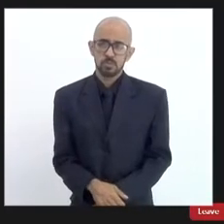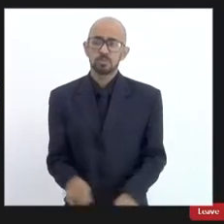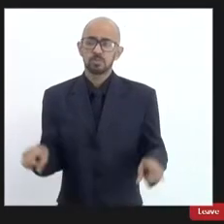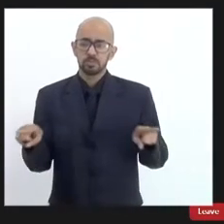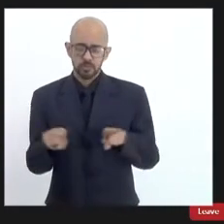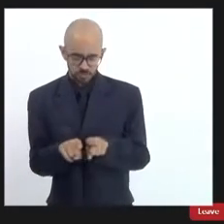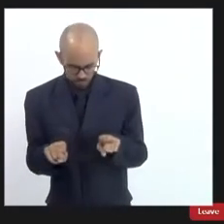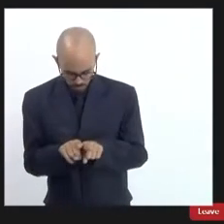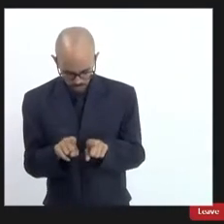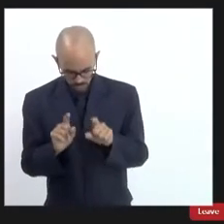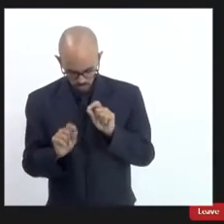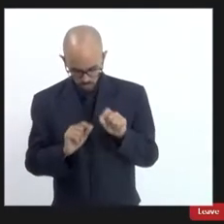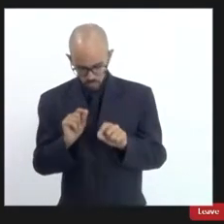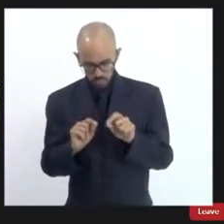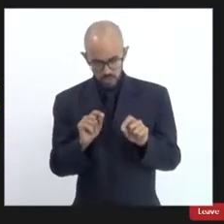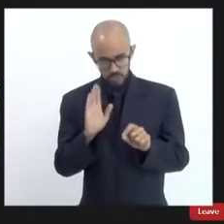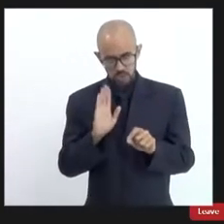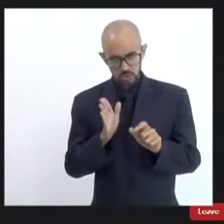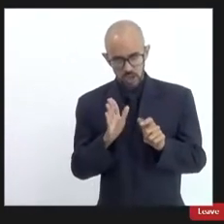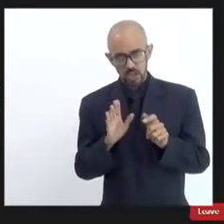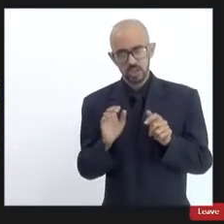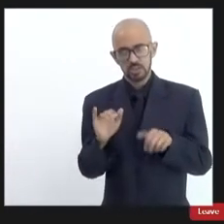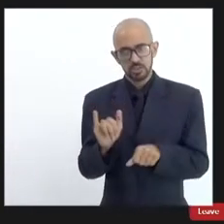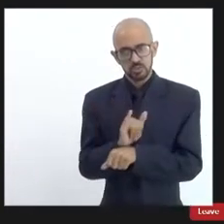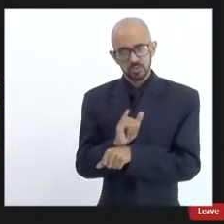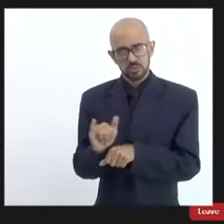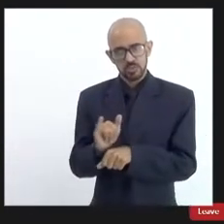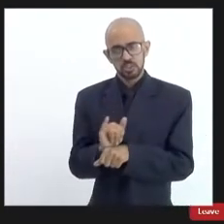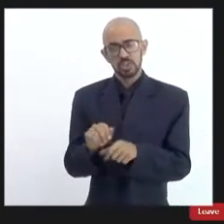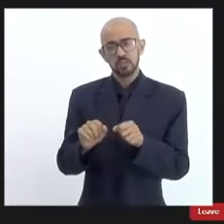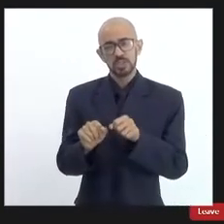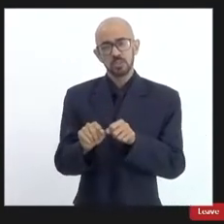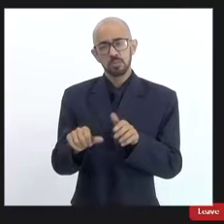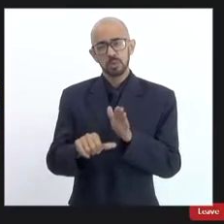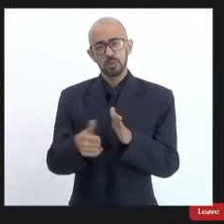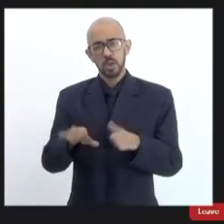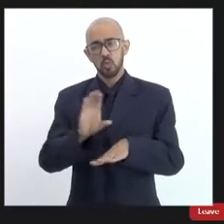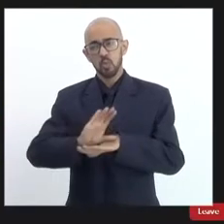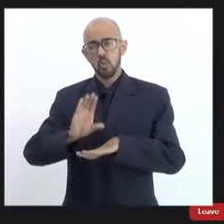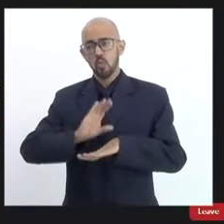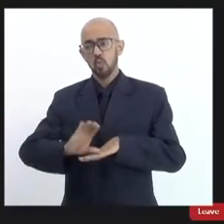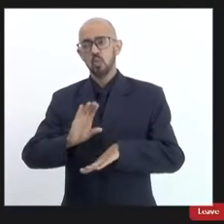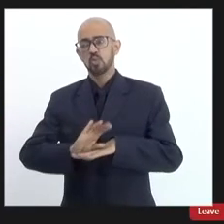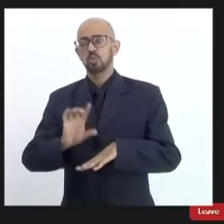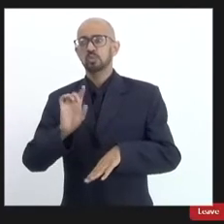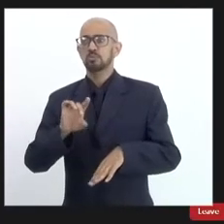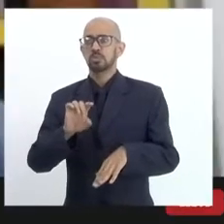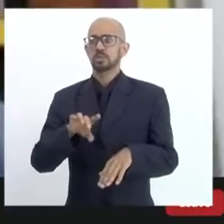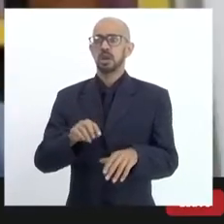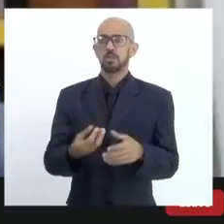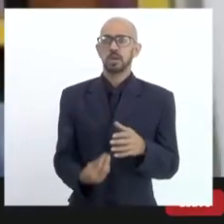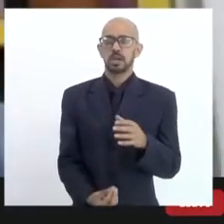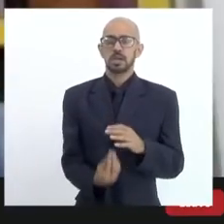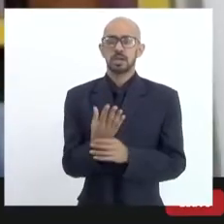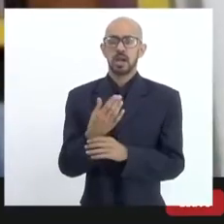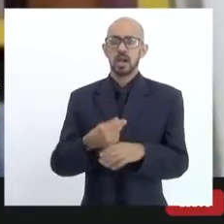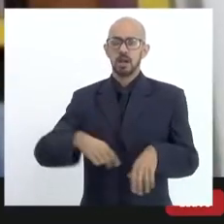Também, já costuramos, estamos fazendo o primeiro curso de especialização, que é para formar pessoas